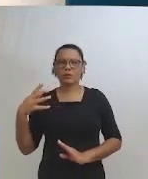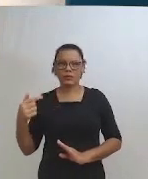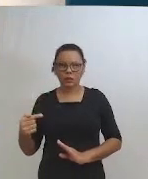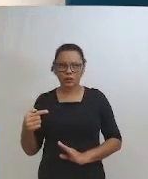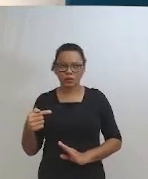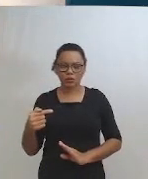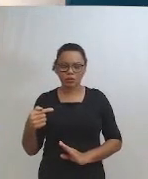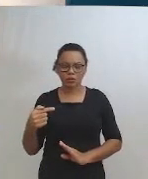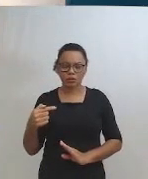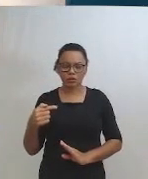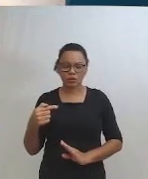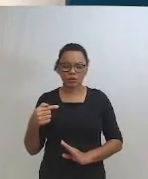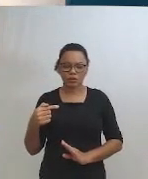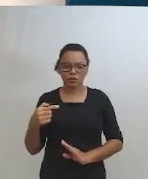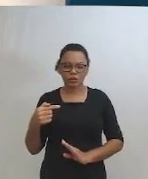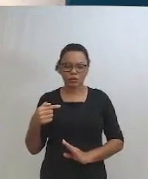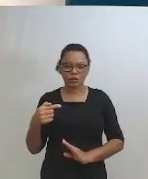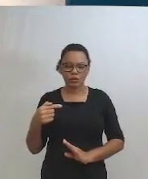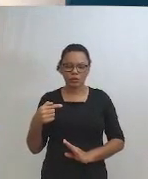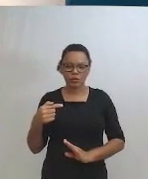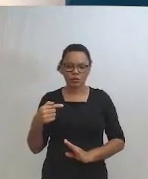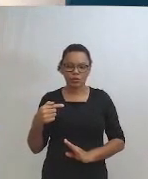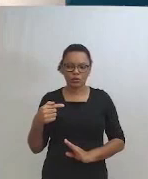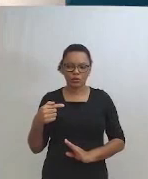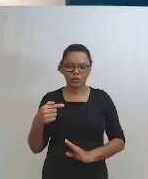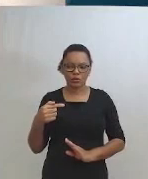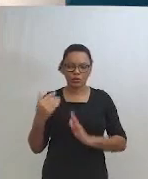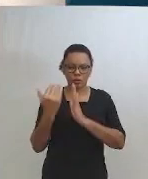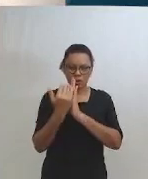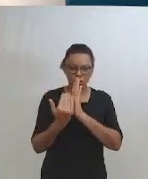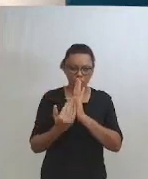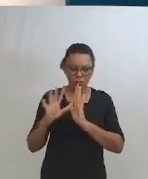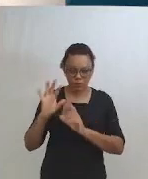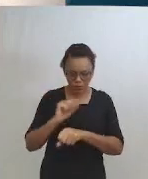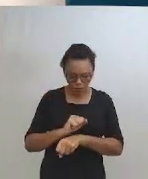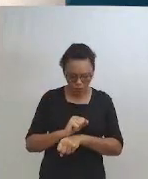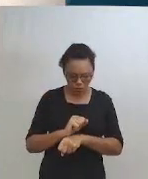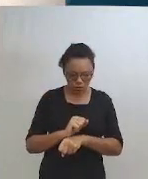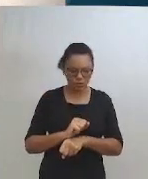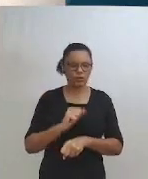Não estou vendo aquele... minha pauta. Não estou peraí, só um instante, senhor presidente. Só um instante.